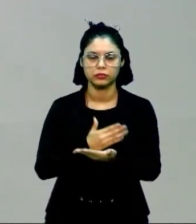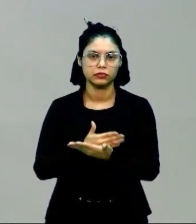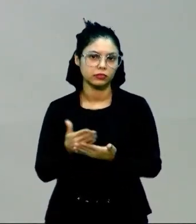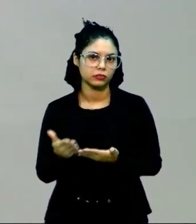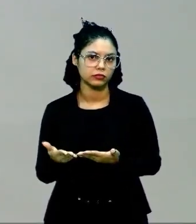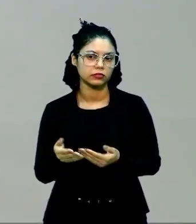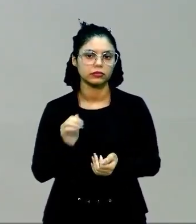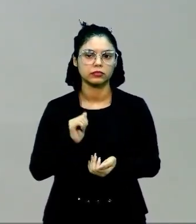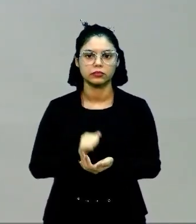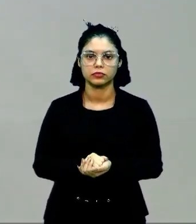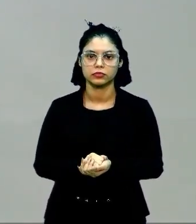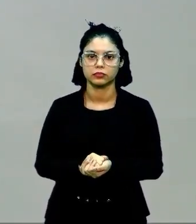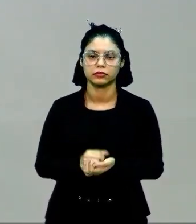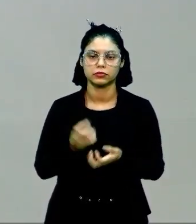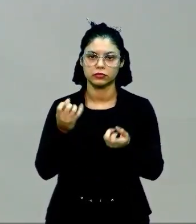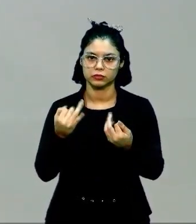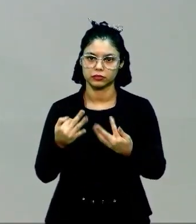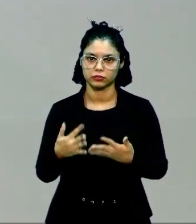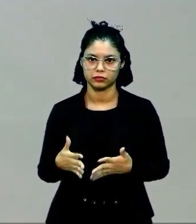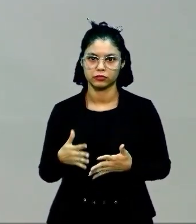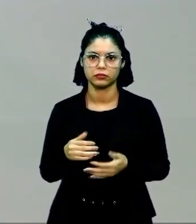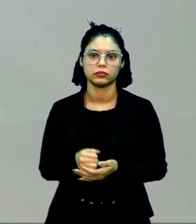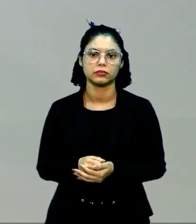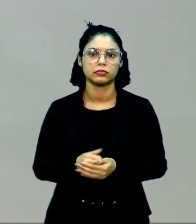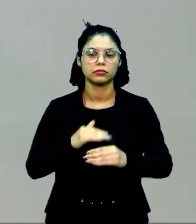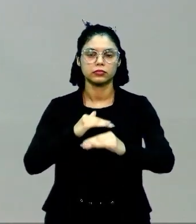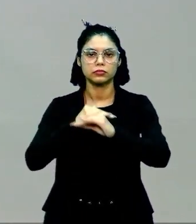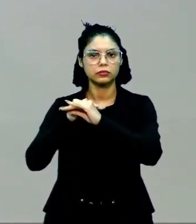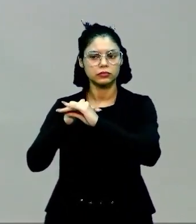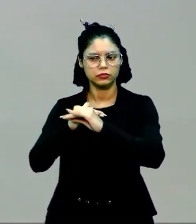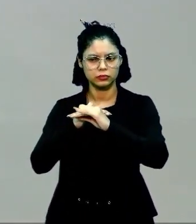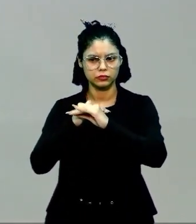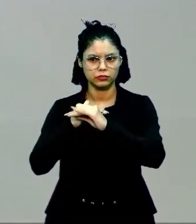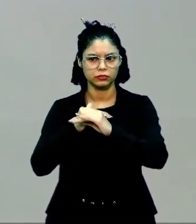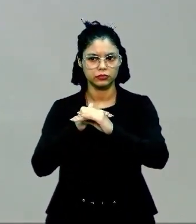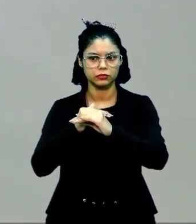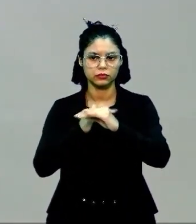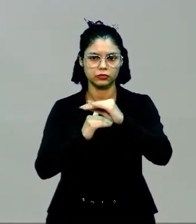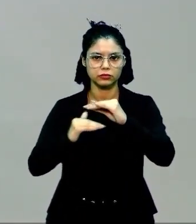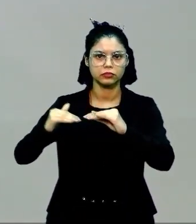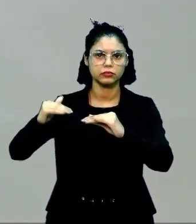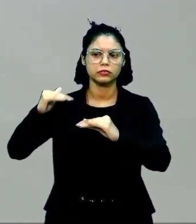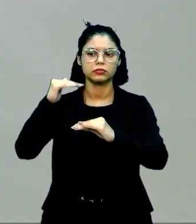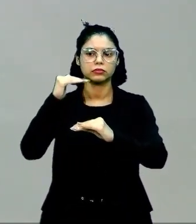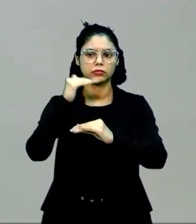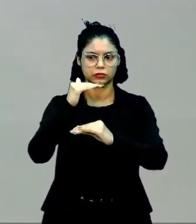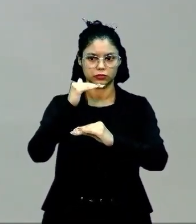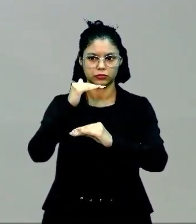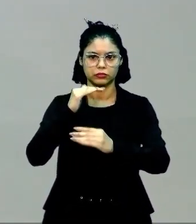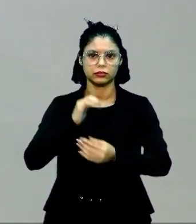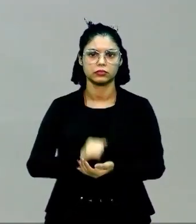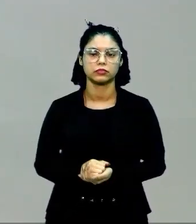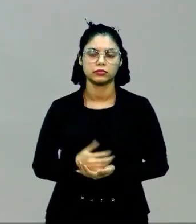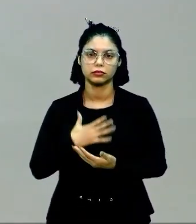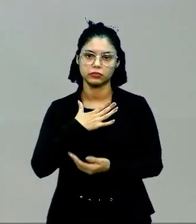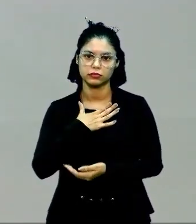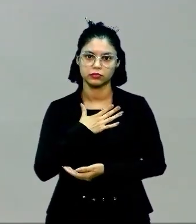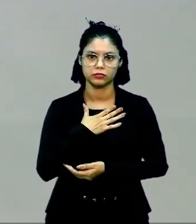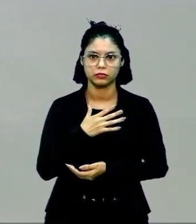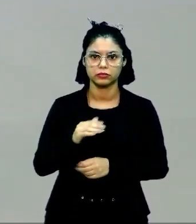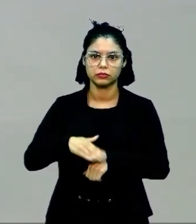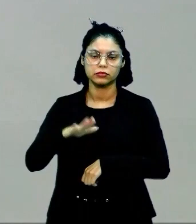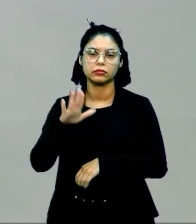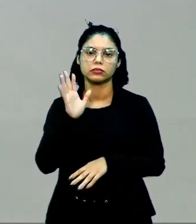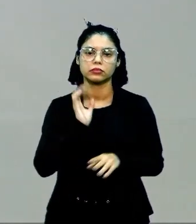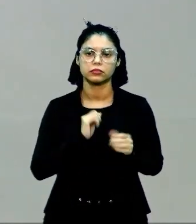no início das minhas considerações, você se coloca numa situação de superioridade, né? Eu me sinto